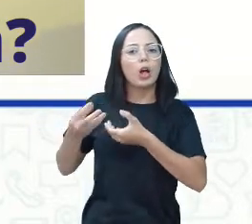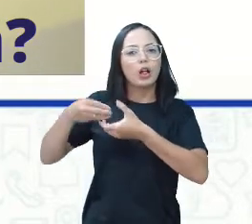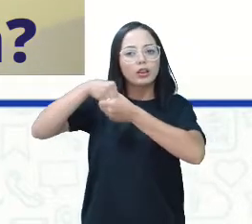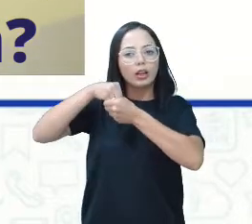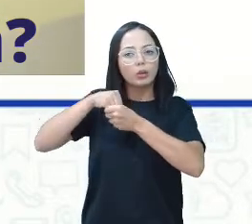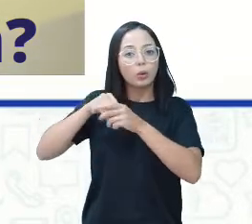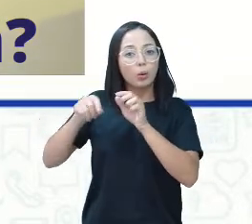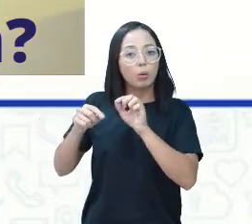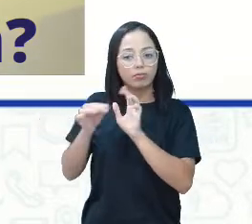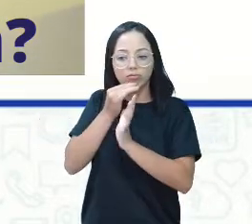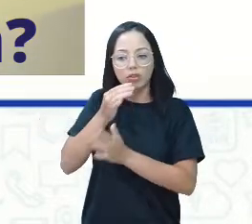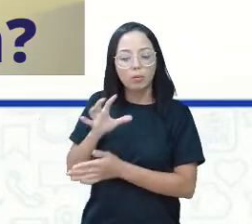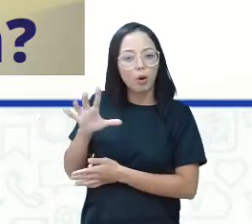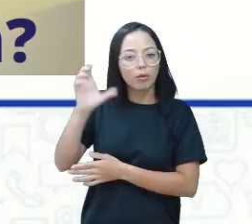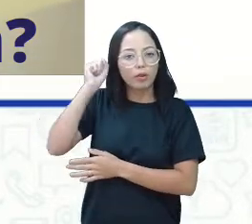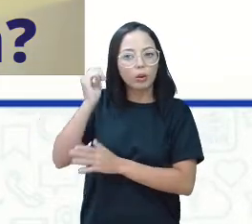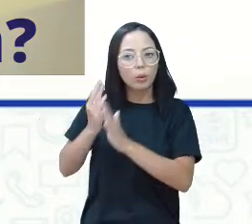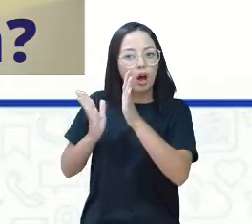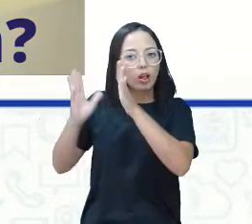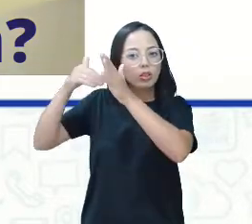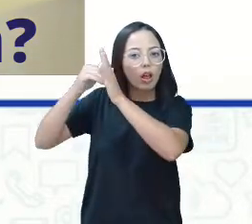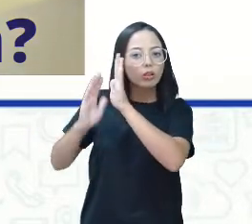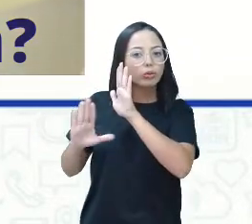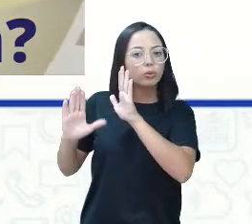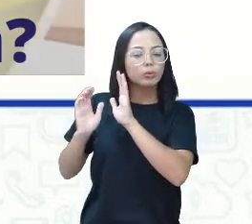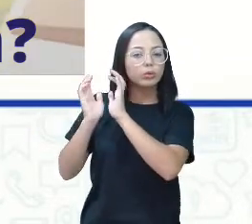nervo auditivo ao cérebro.